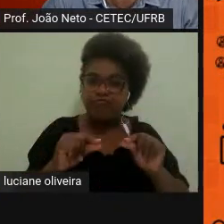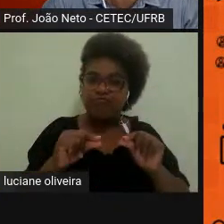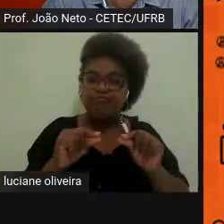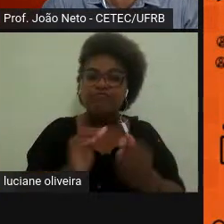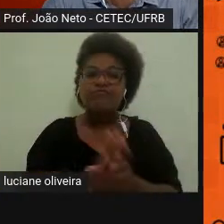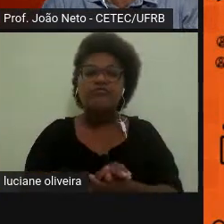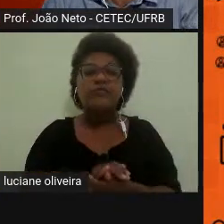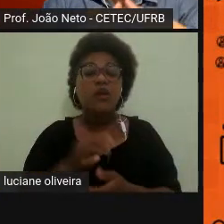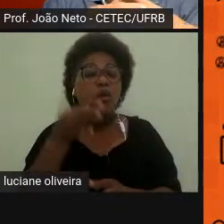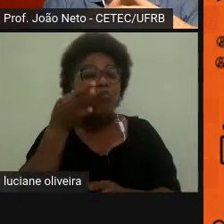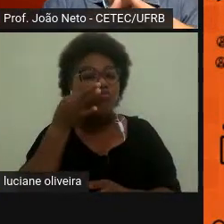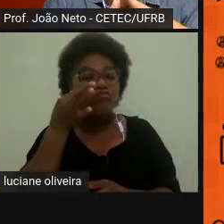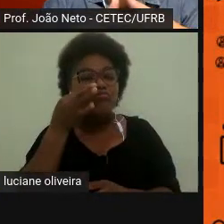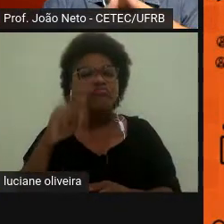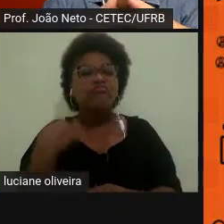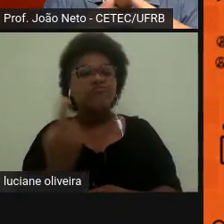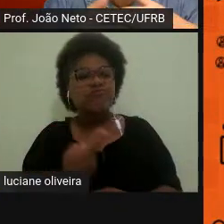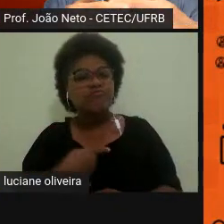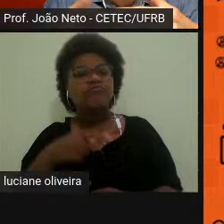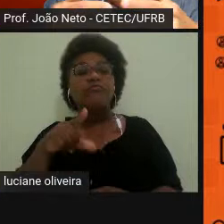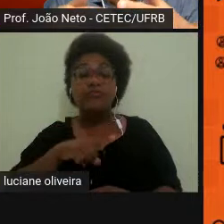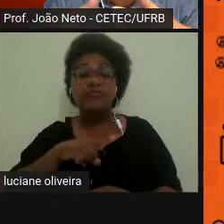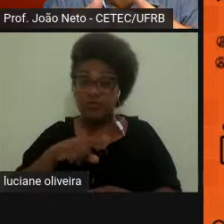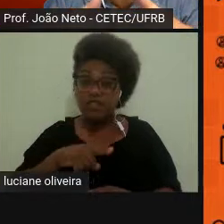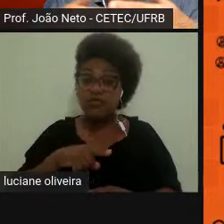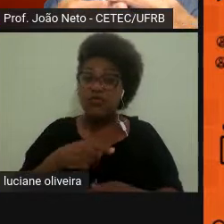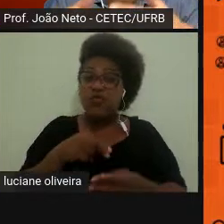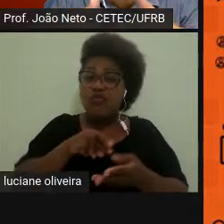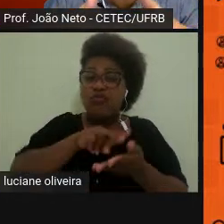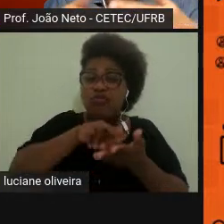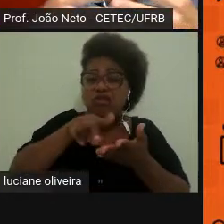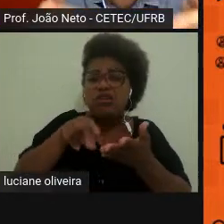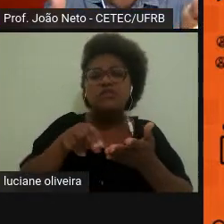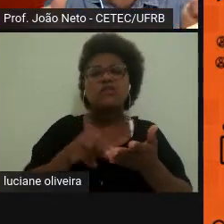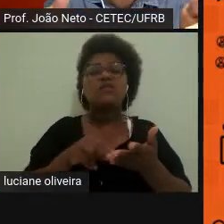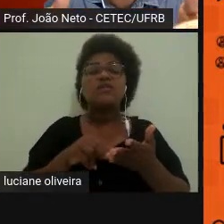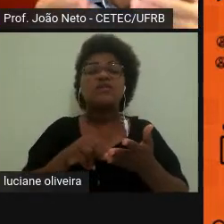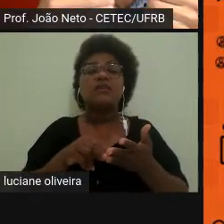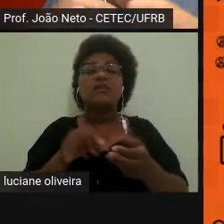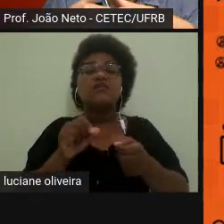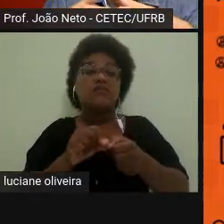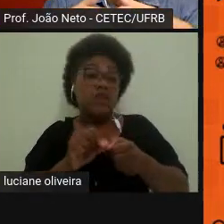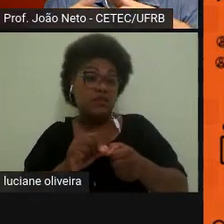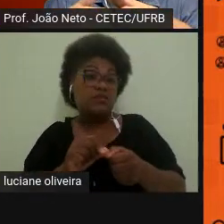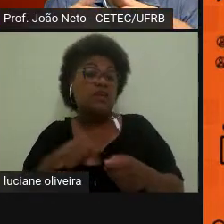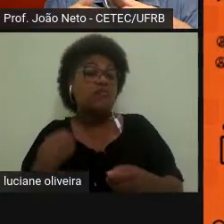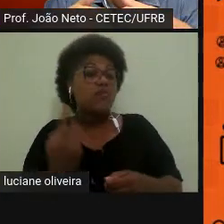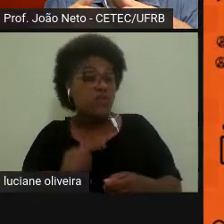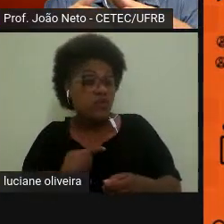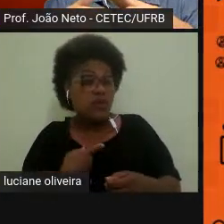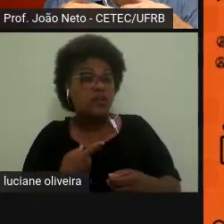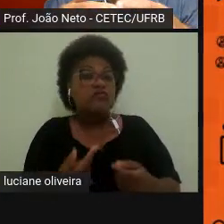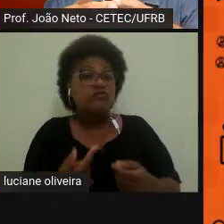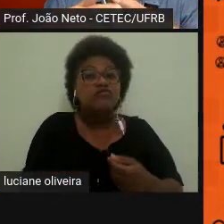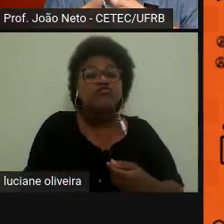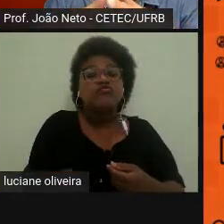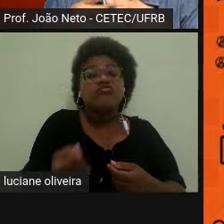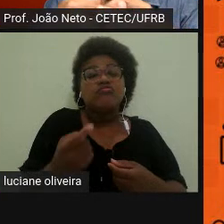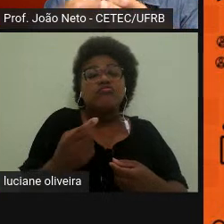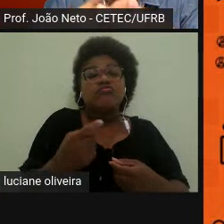a essas questões que a isso faz com que nos tornemos sensíveis a essa causa